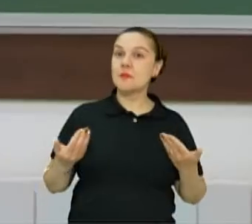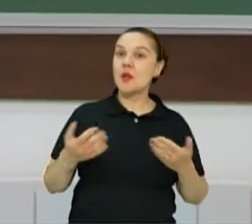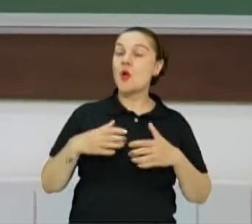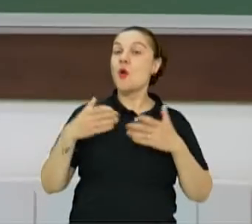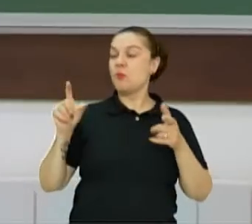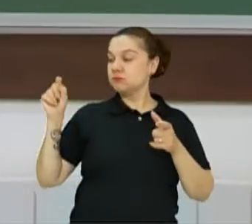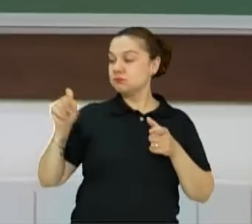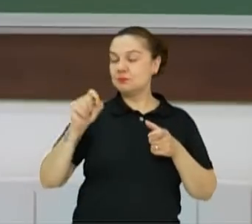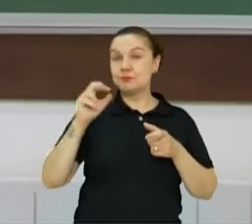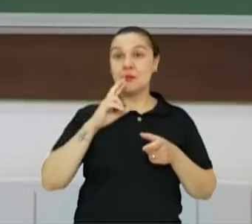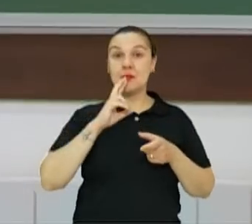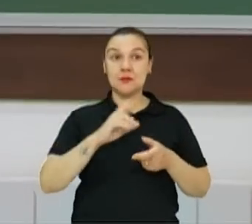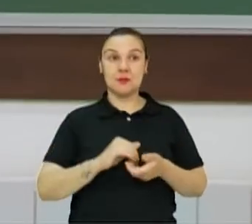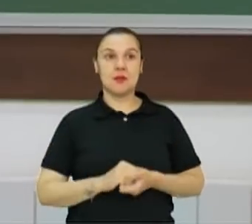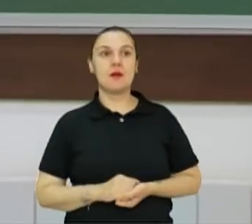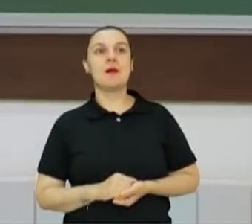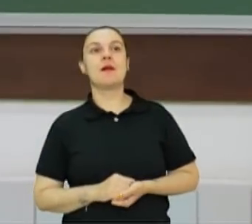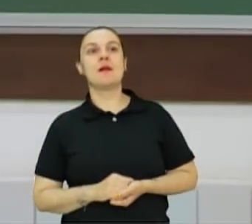Qual foi a sua resposta?